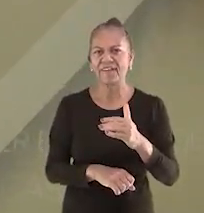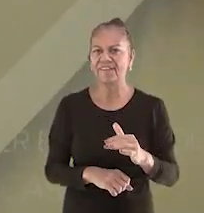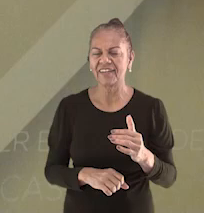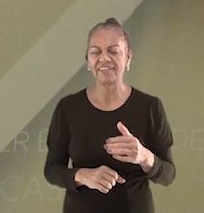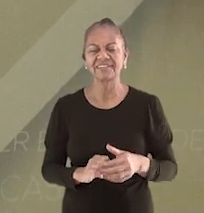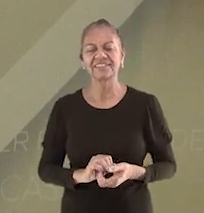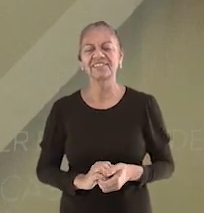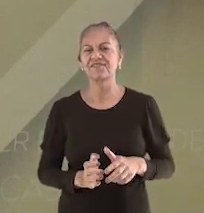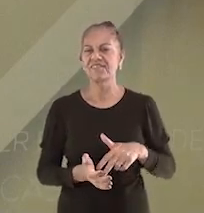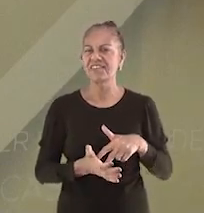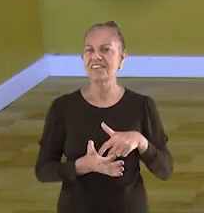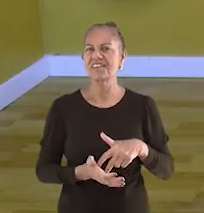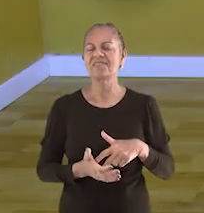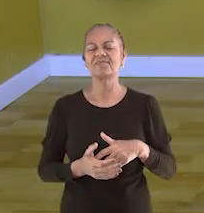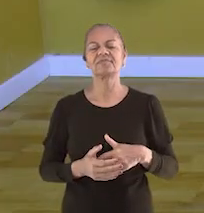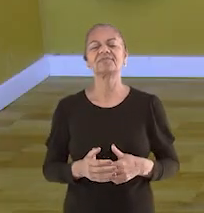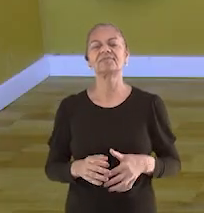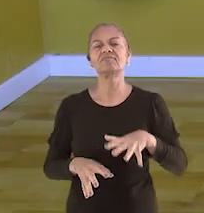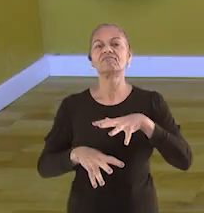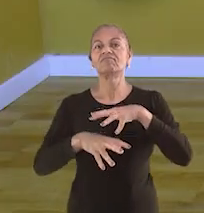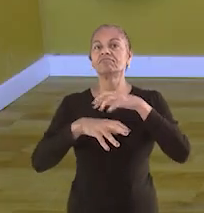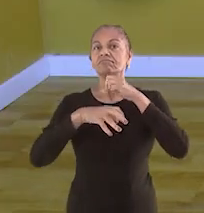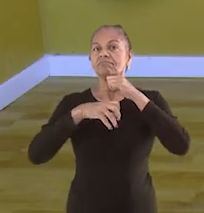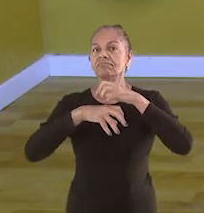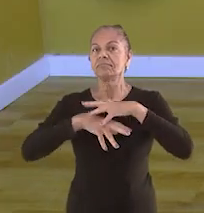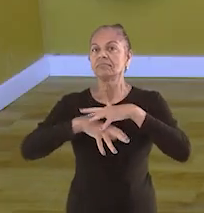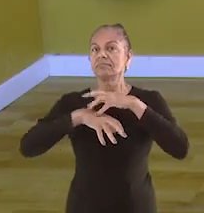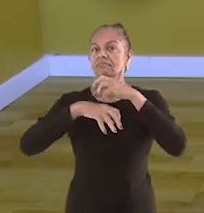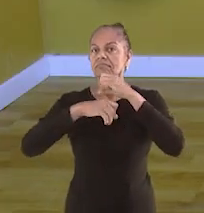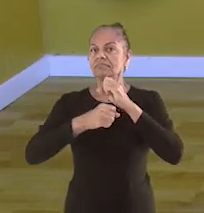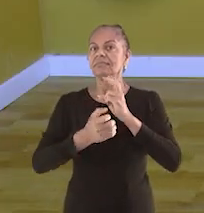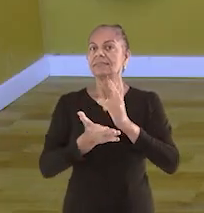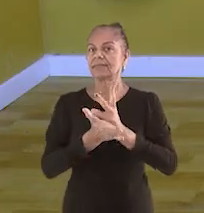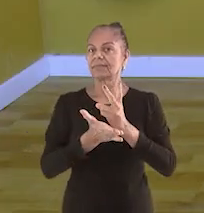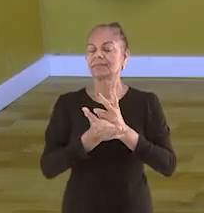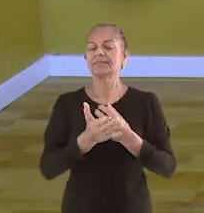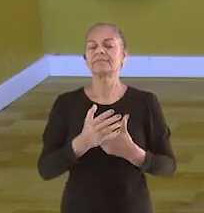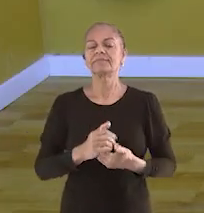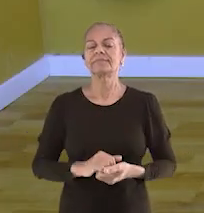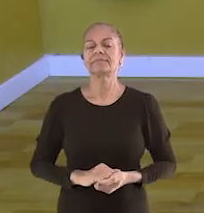Faz um exercício respirando. Beleza?